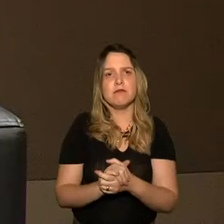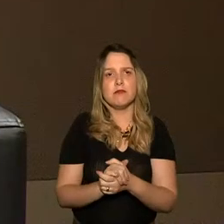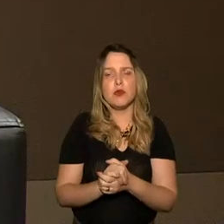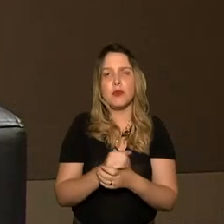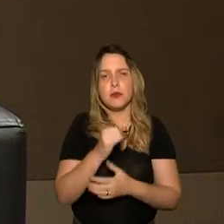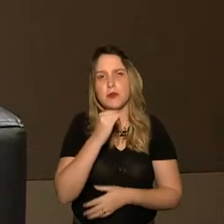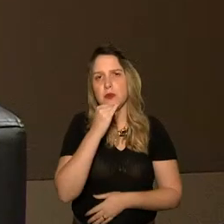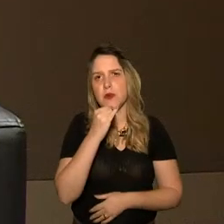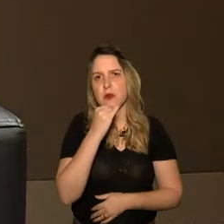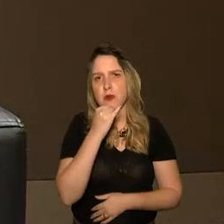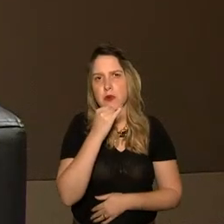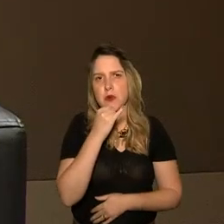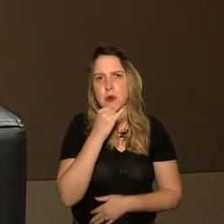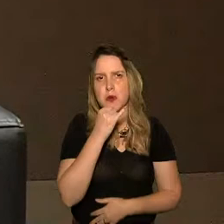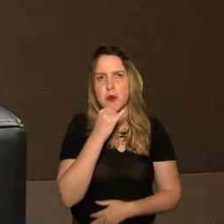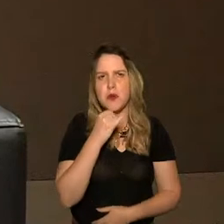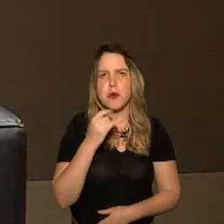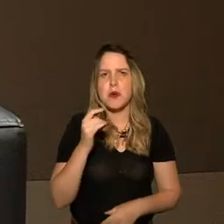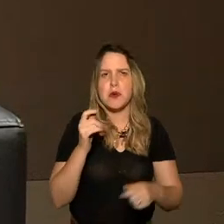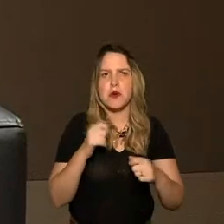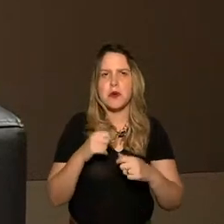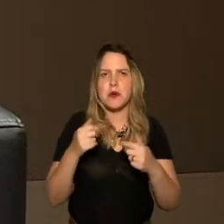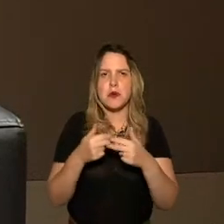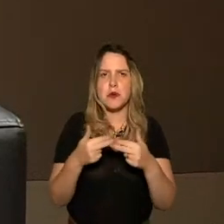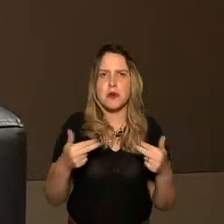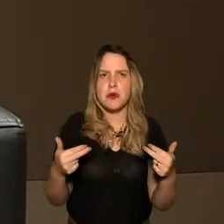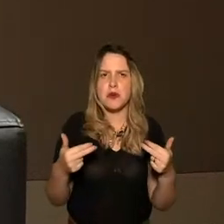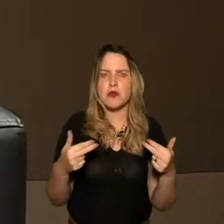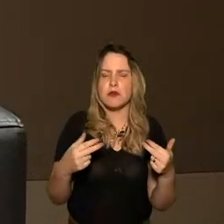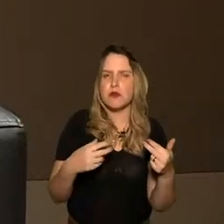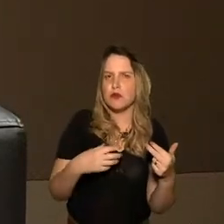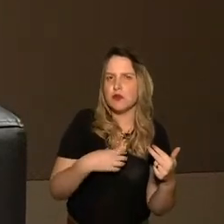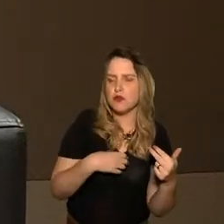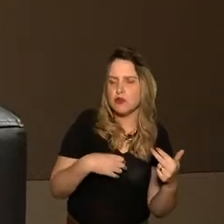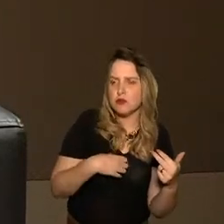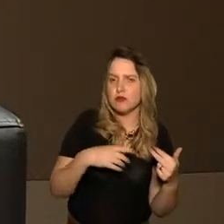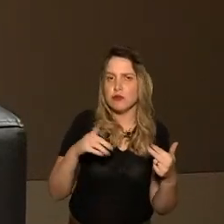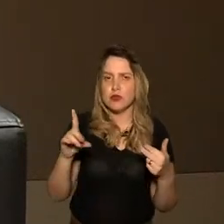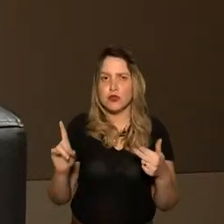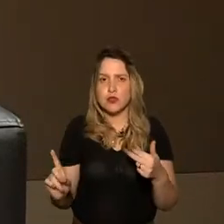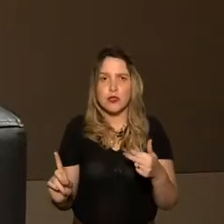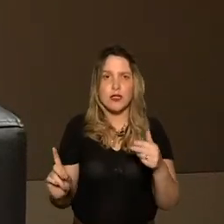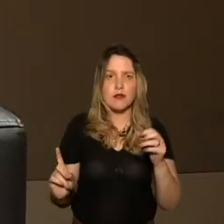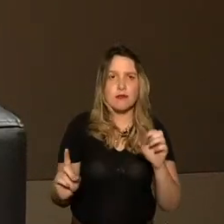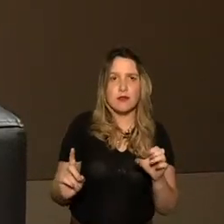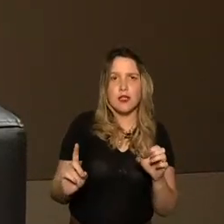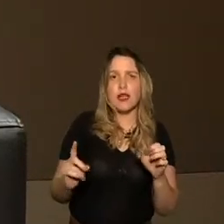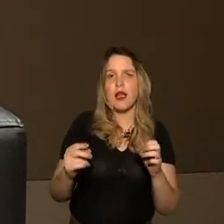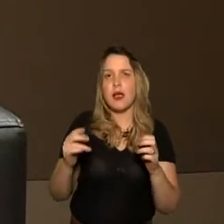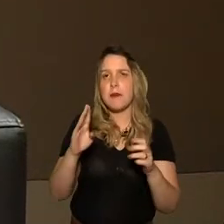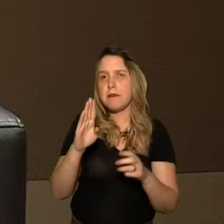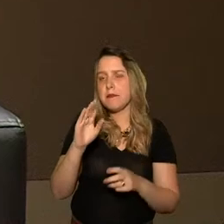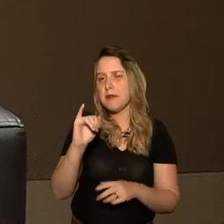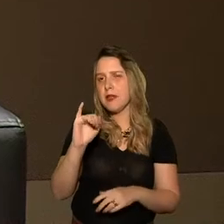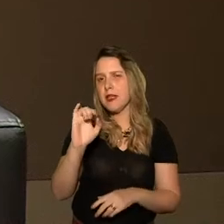por exemplo quando eu fui convidada para assumir uma gerência na Fundação Bienal uma das primeiras coisas